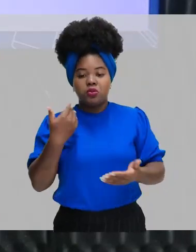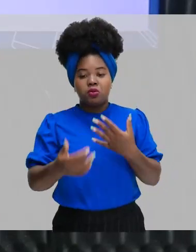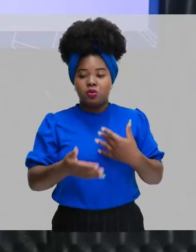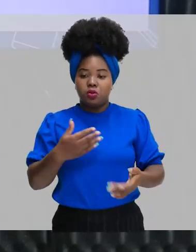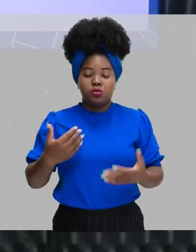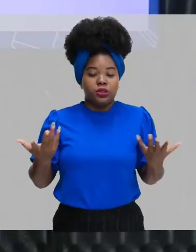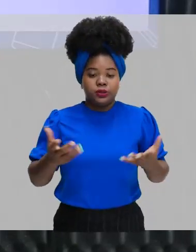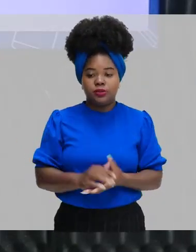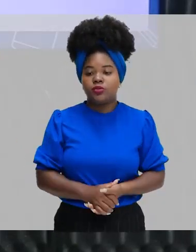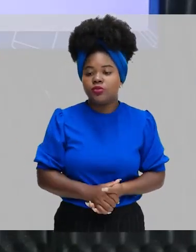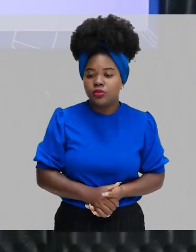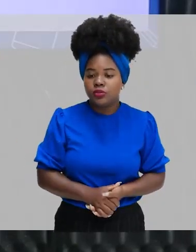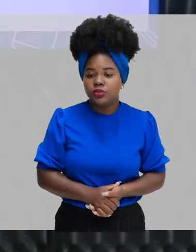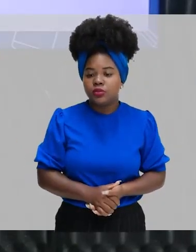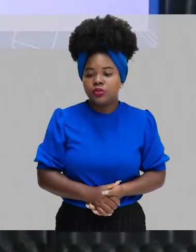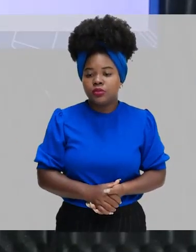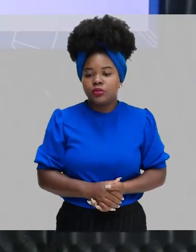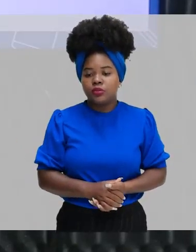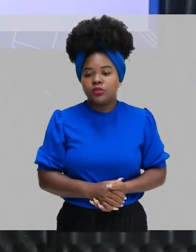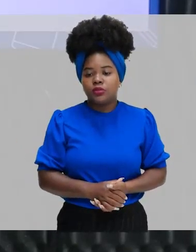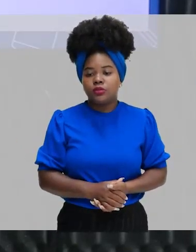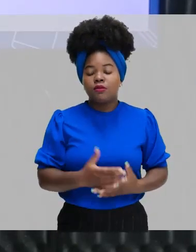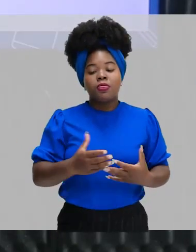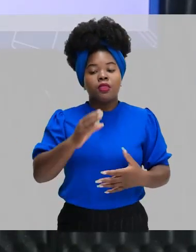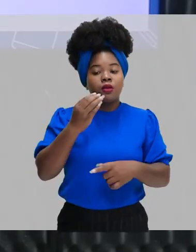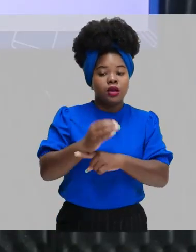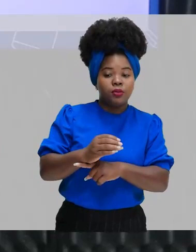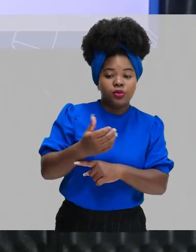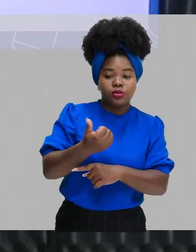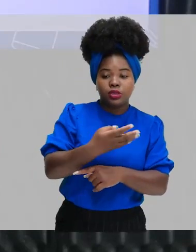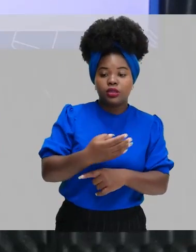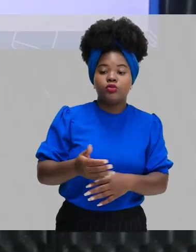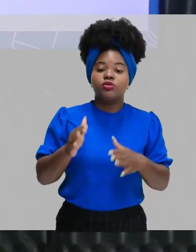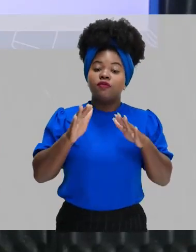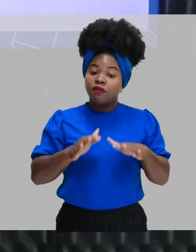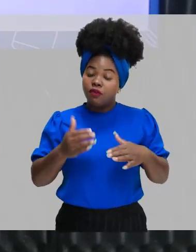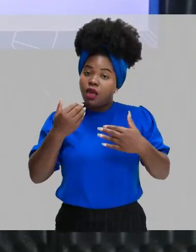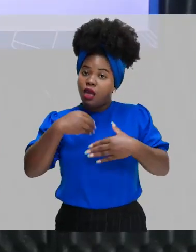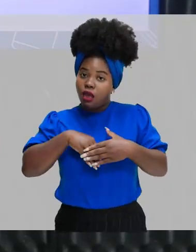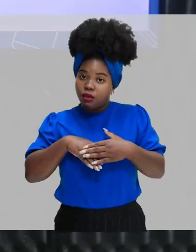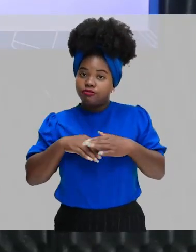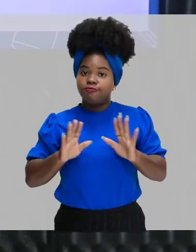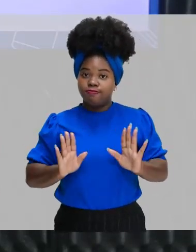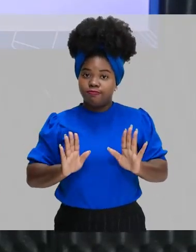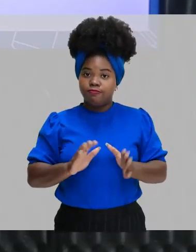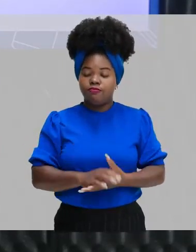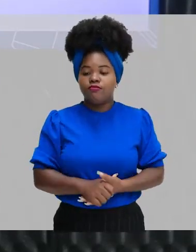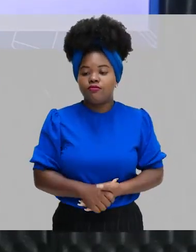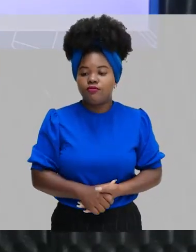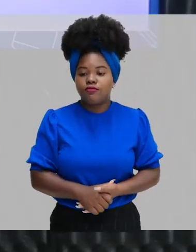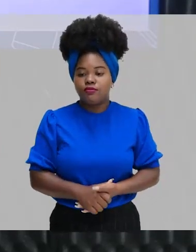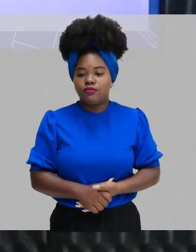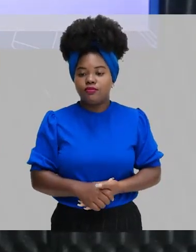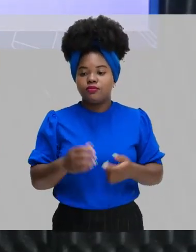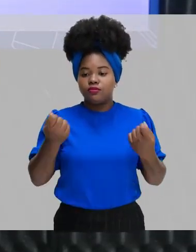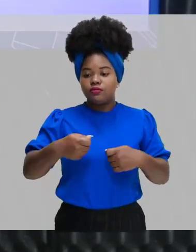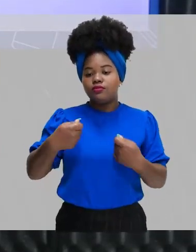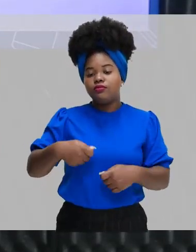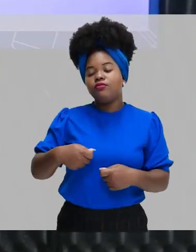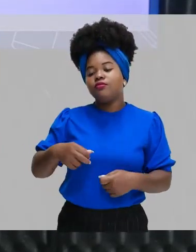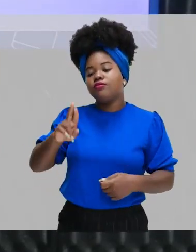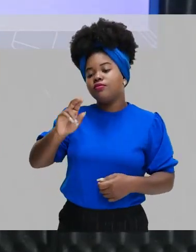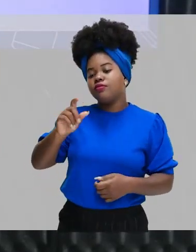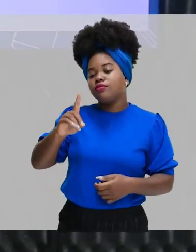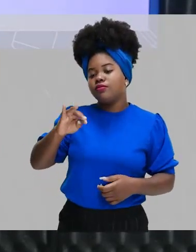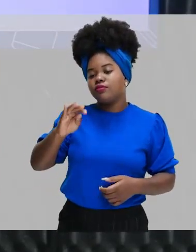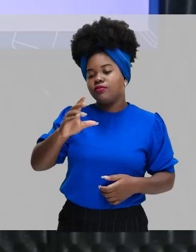lembrando carbono 14 é um elemento é um é um átomo radioativo ele vai emitir a radiação e